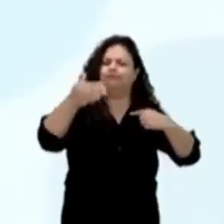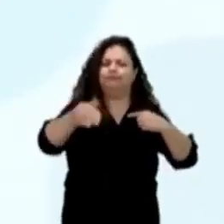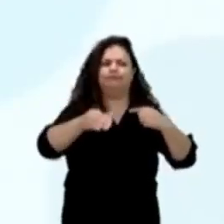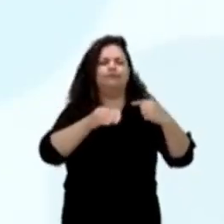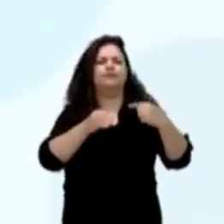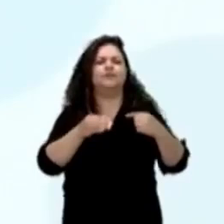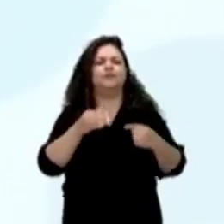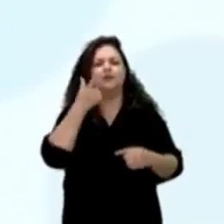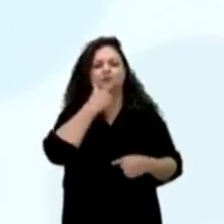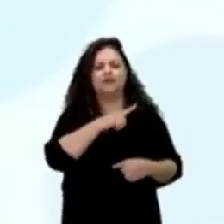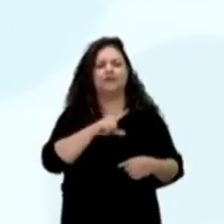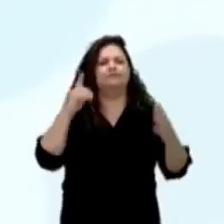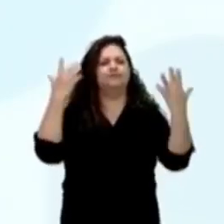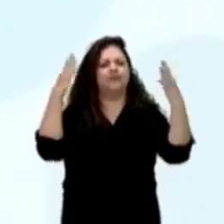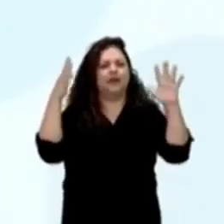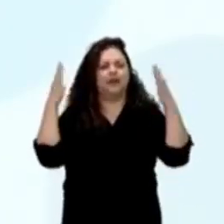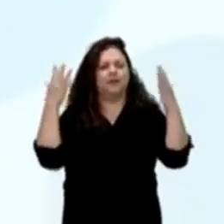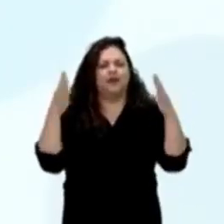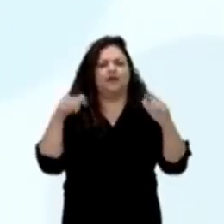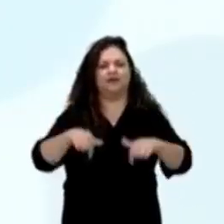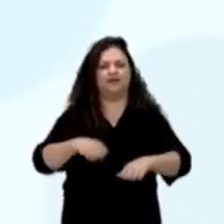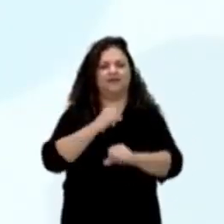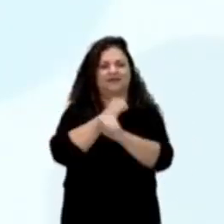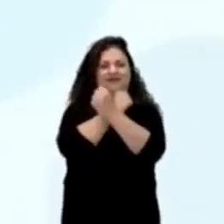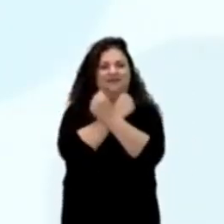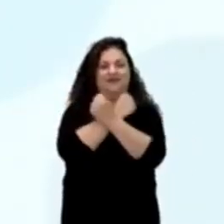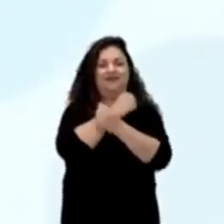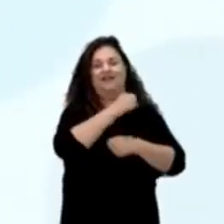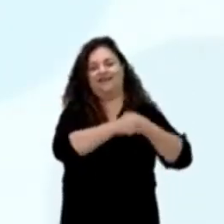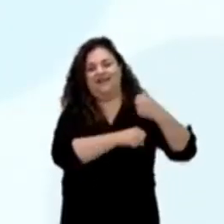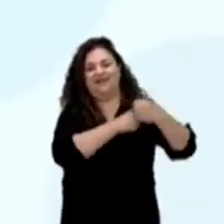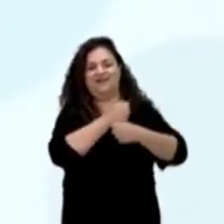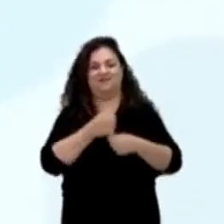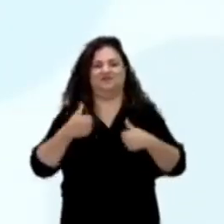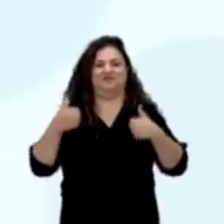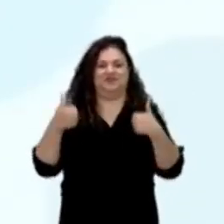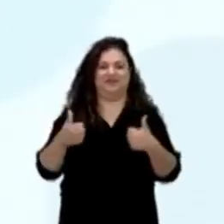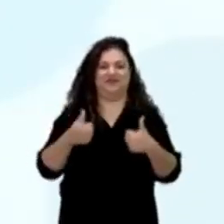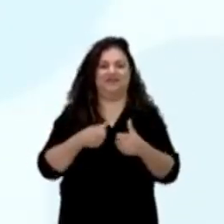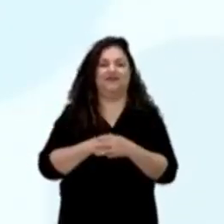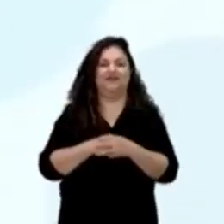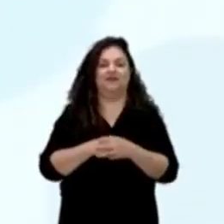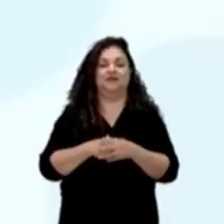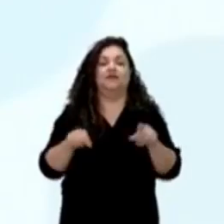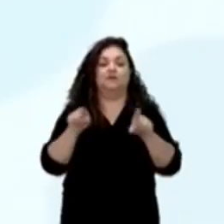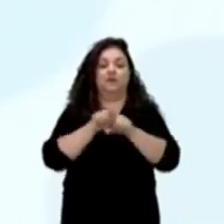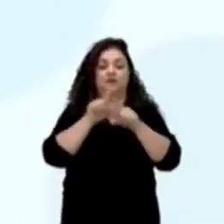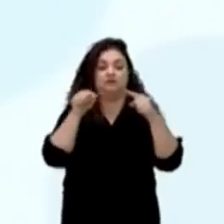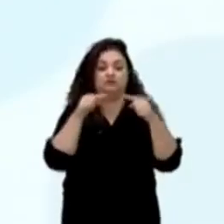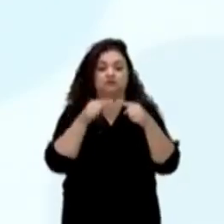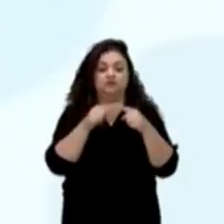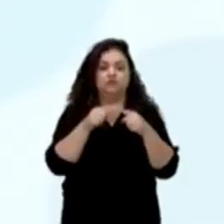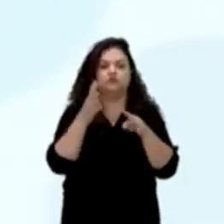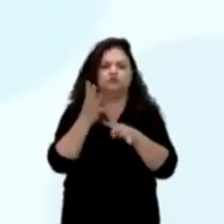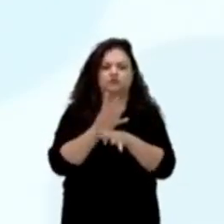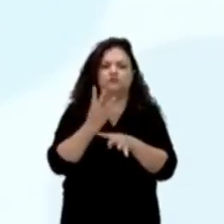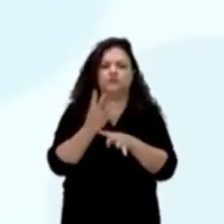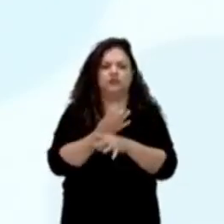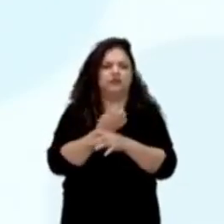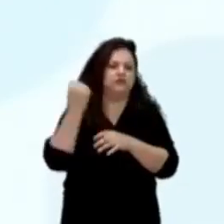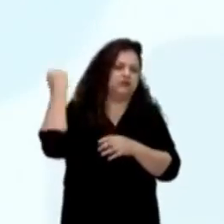celebrando este ano e todos os aprendizados que tivemos ao longo das aulas. As competências em foco é tolerância ao estresse